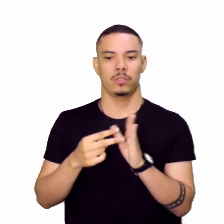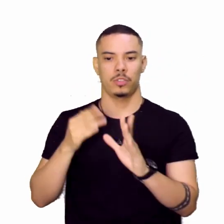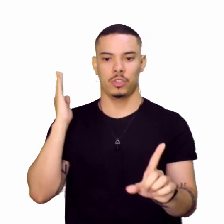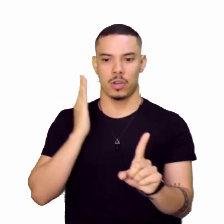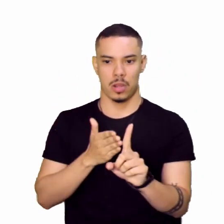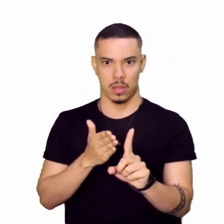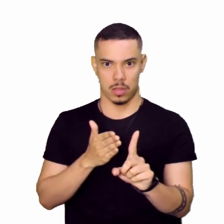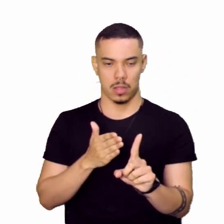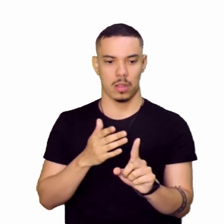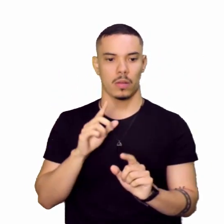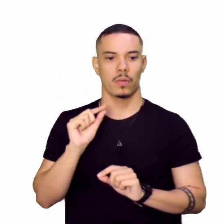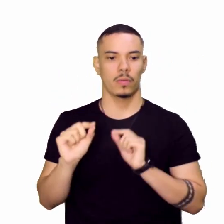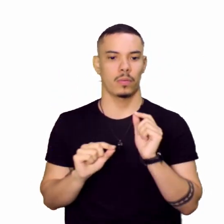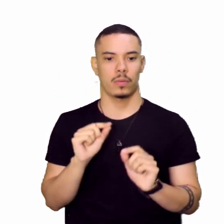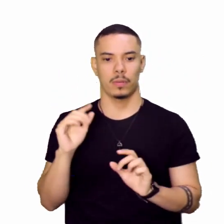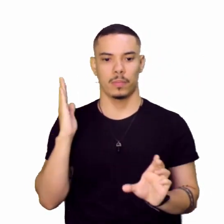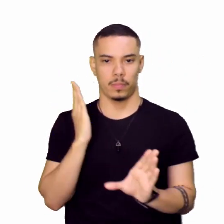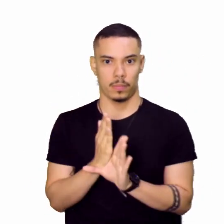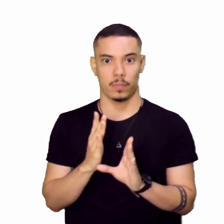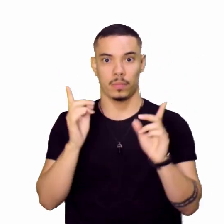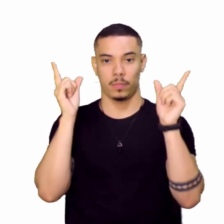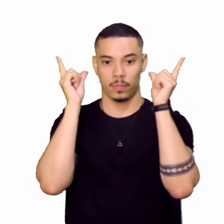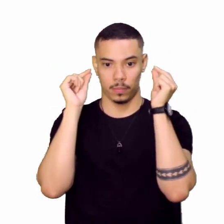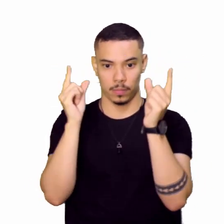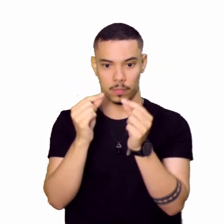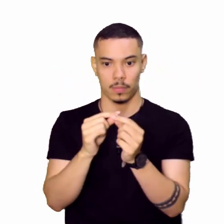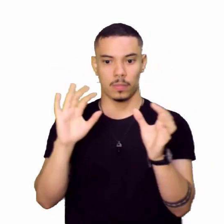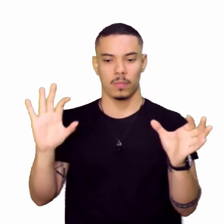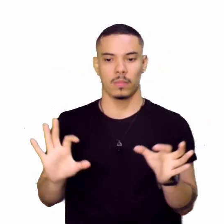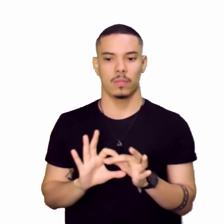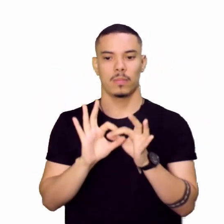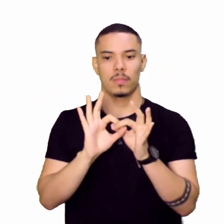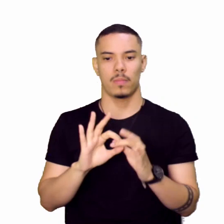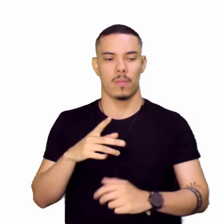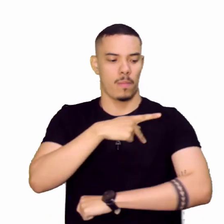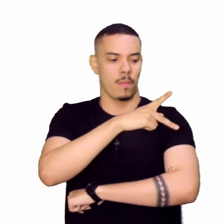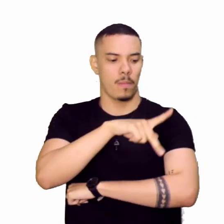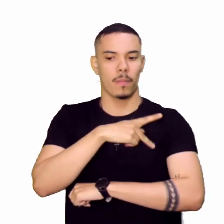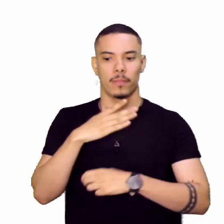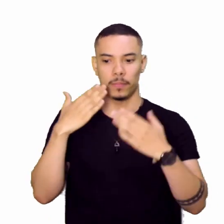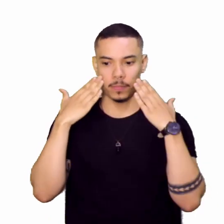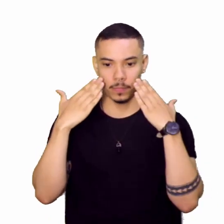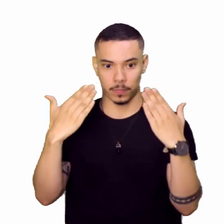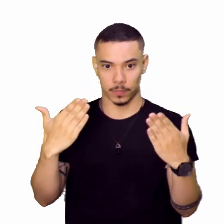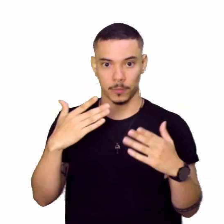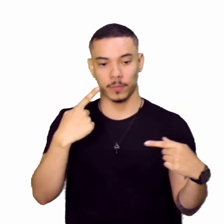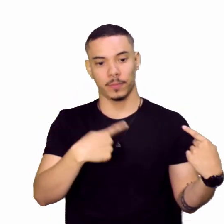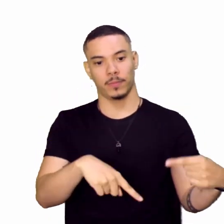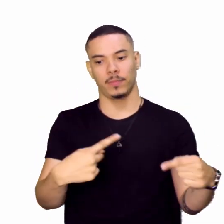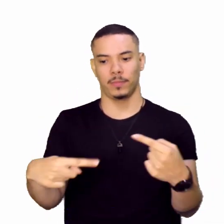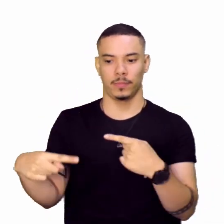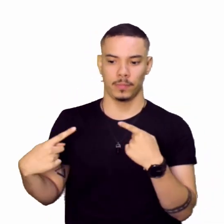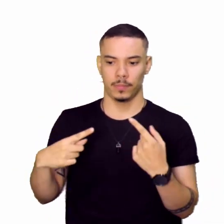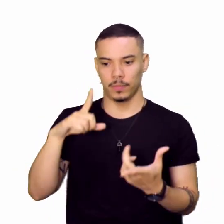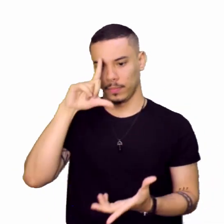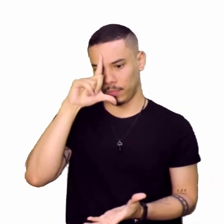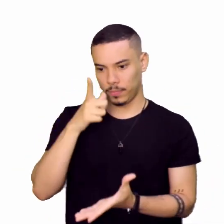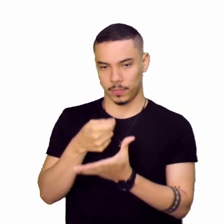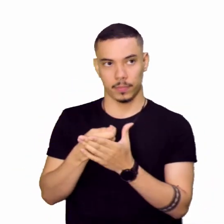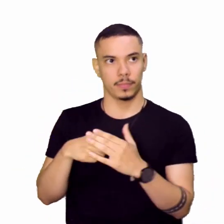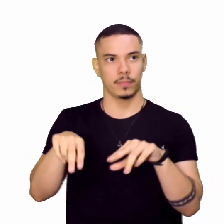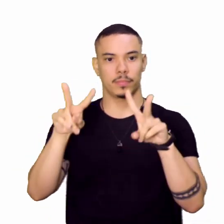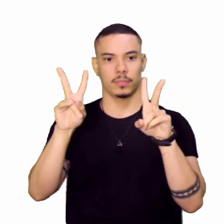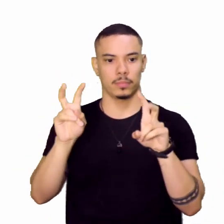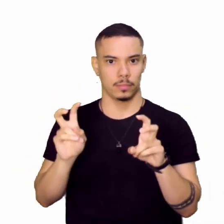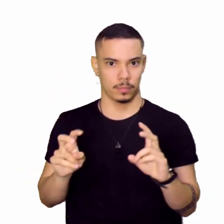aquela na qual os gregos se reuniu em praça pública para discutir e de assuntos